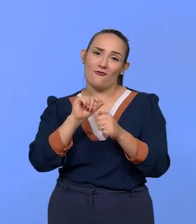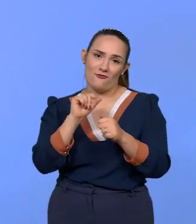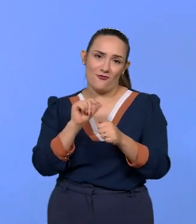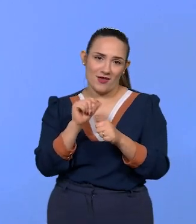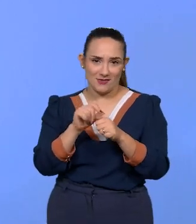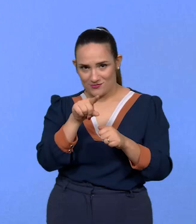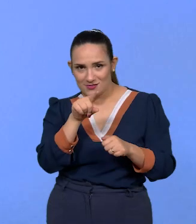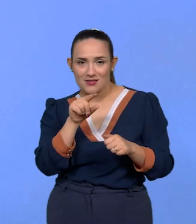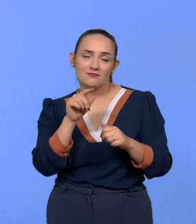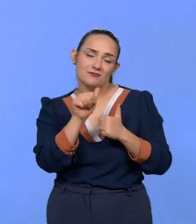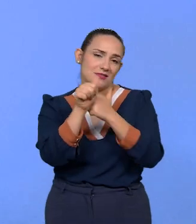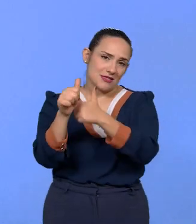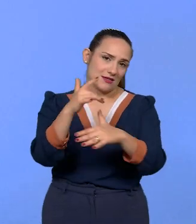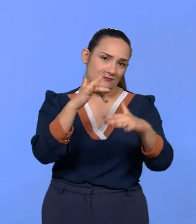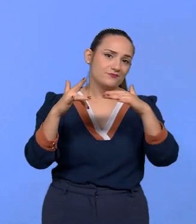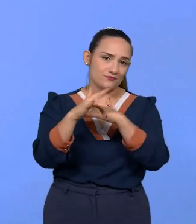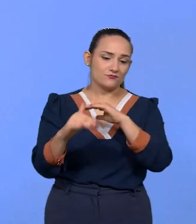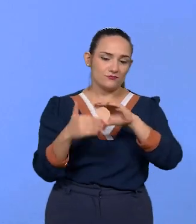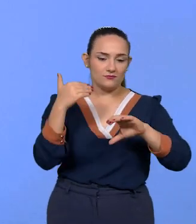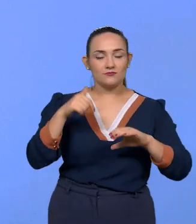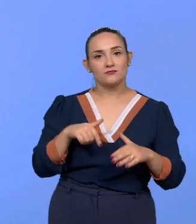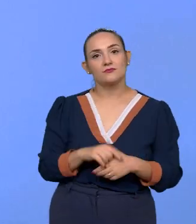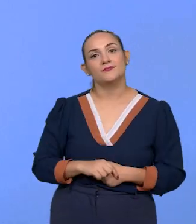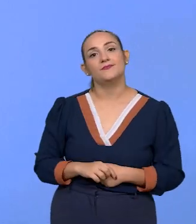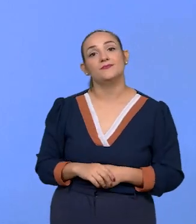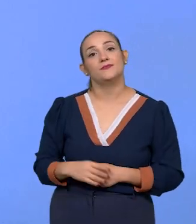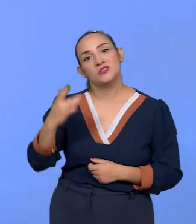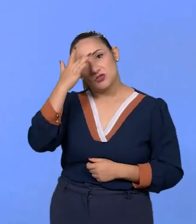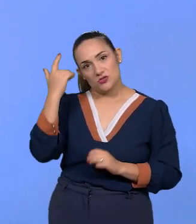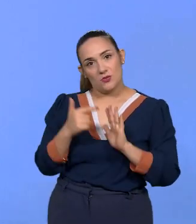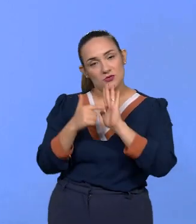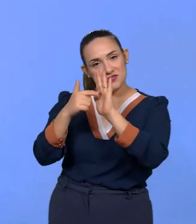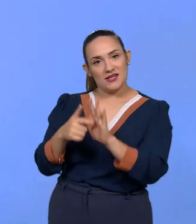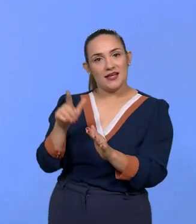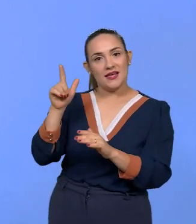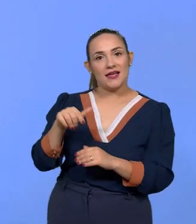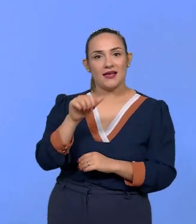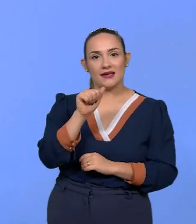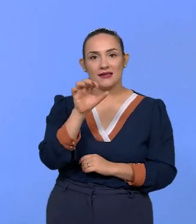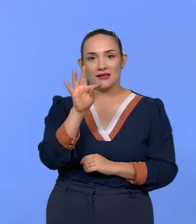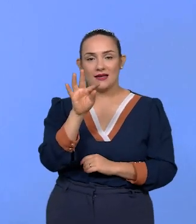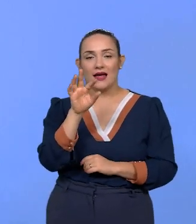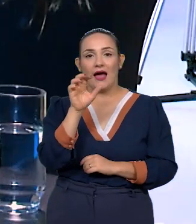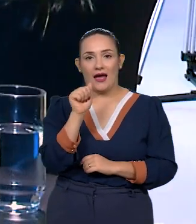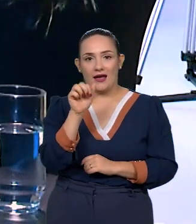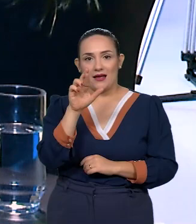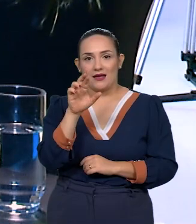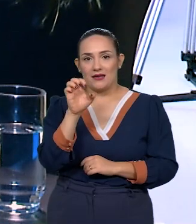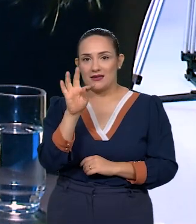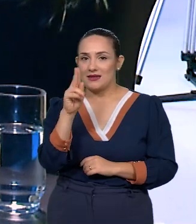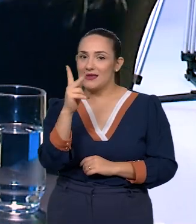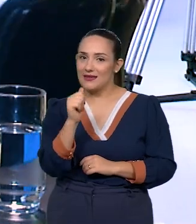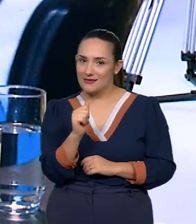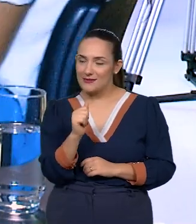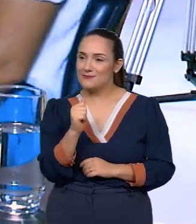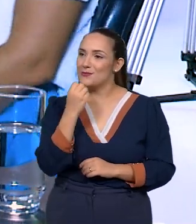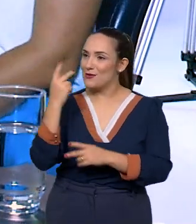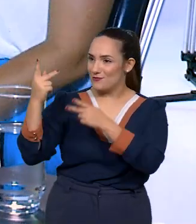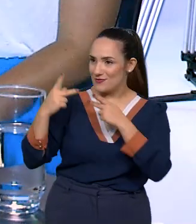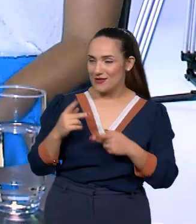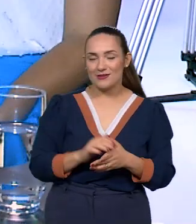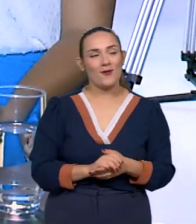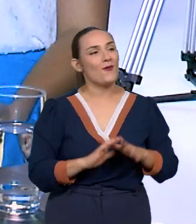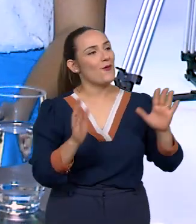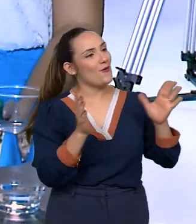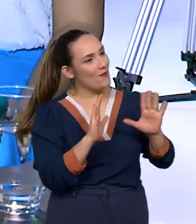seguem a Assembleia Legislativa no Instagram, mandaram para a gente. Quem vai apresentar essas perguntas é a minha colega Areta Muritiba. Seja bem-vinda,